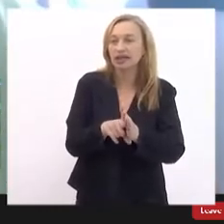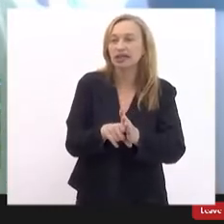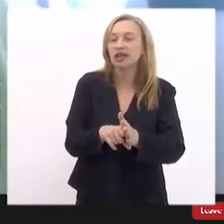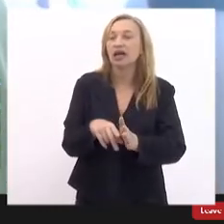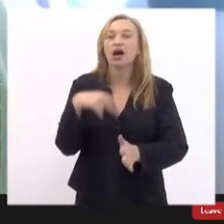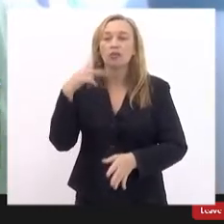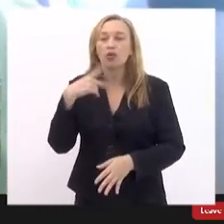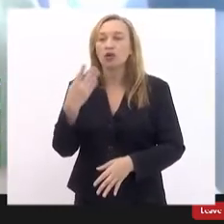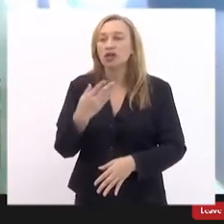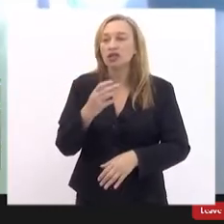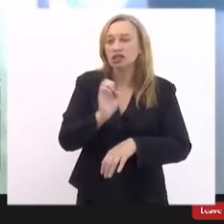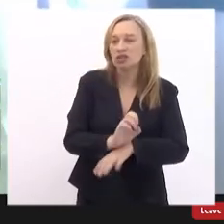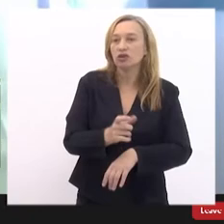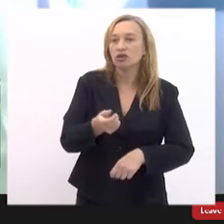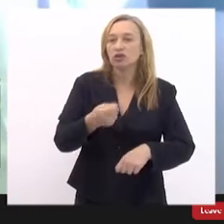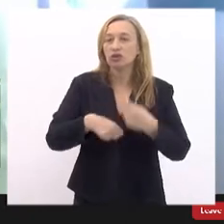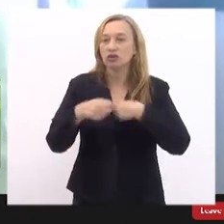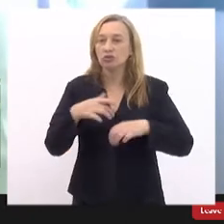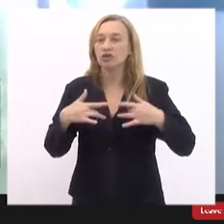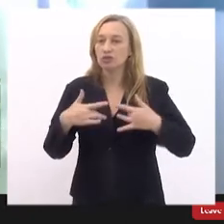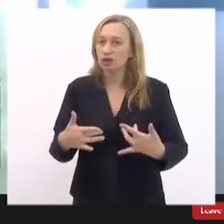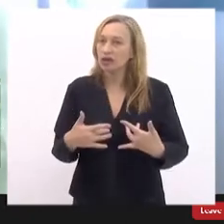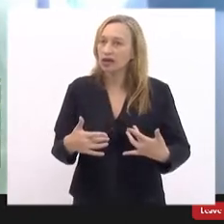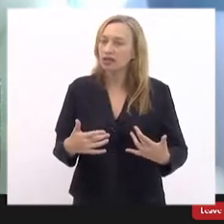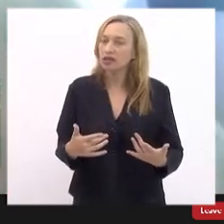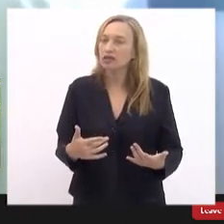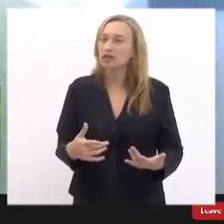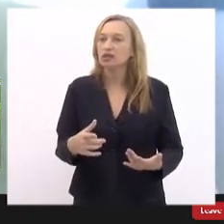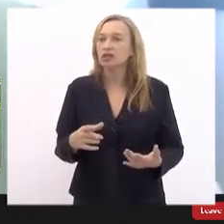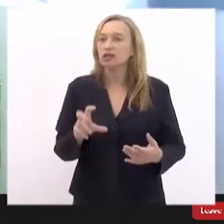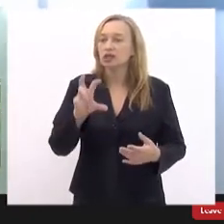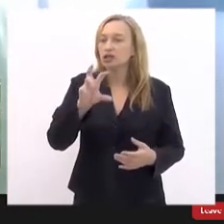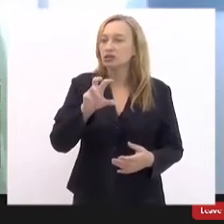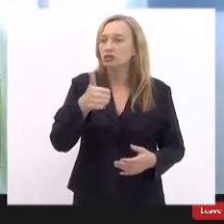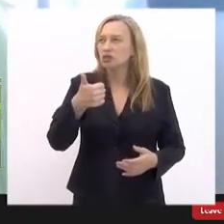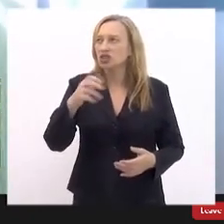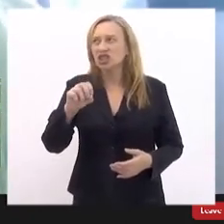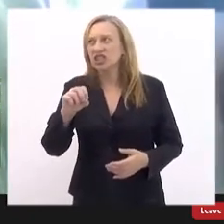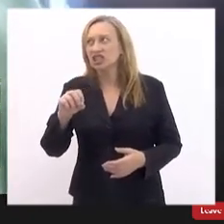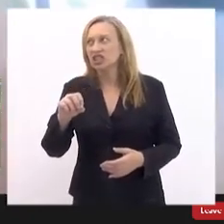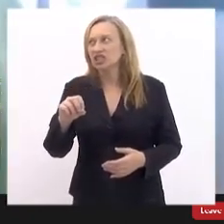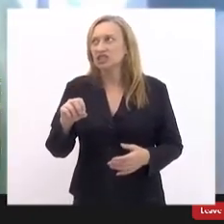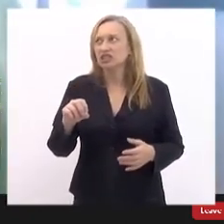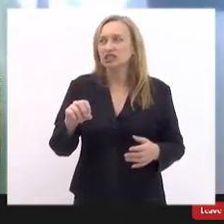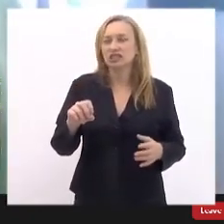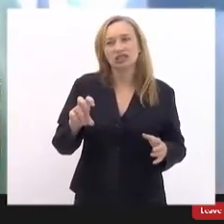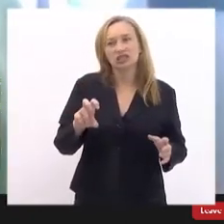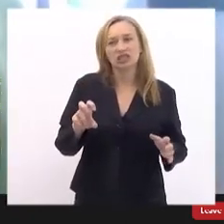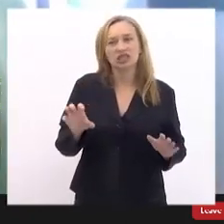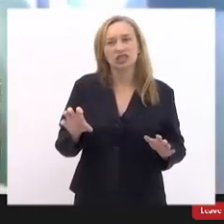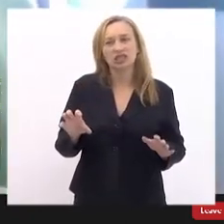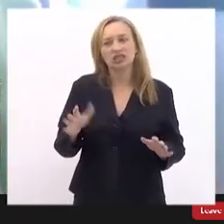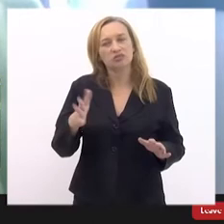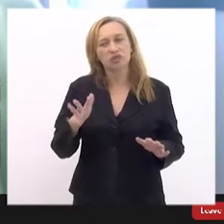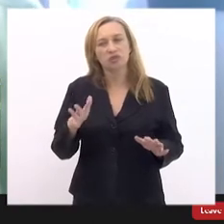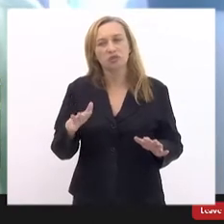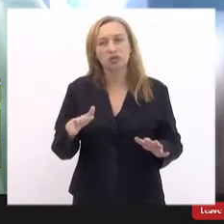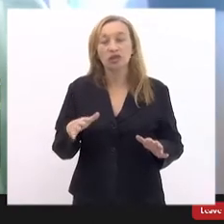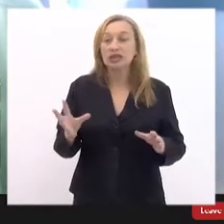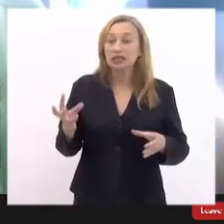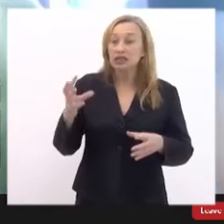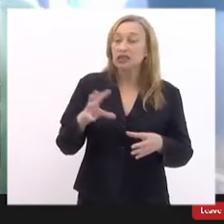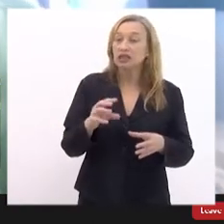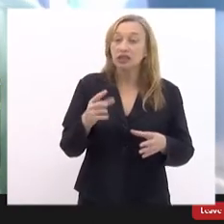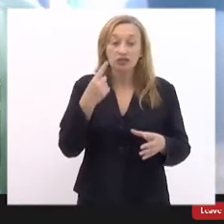Política Estadual de Economia Solidária deve ter uns 15 pontos. A gente, dentro dessa, tem que pegar